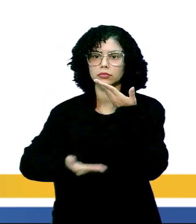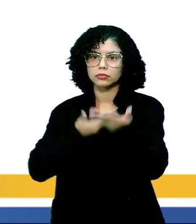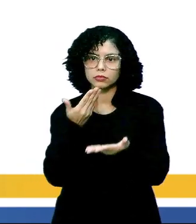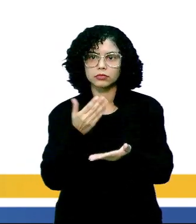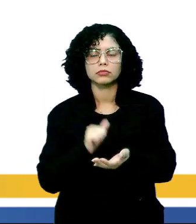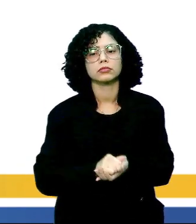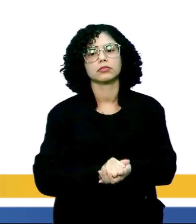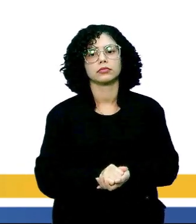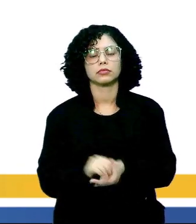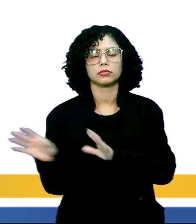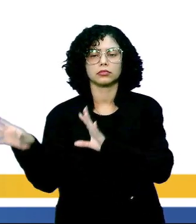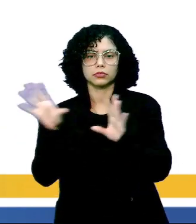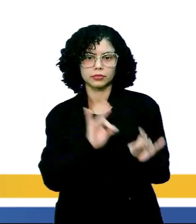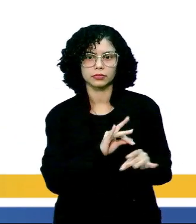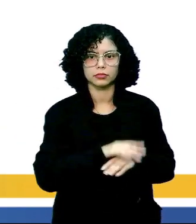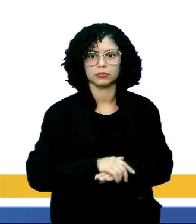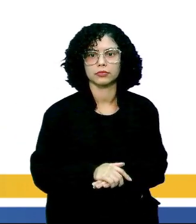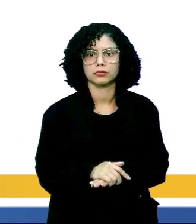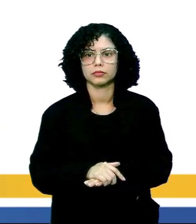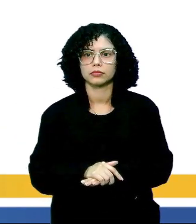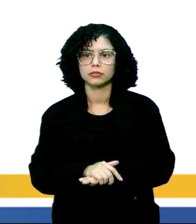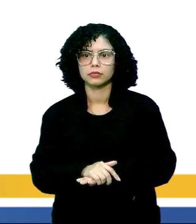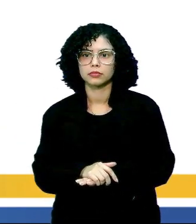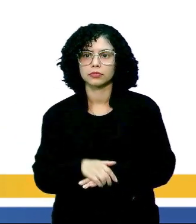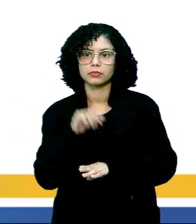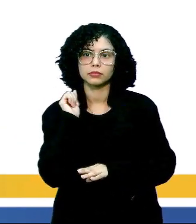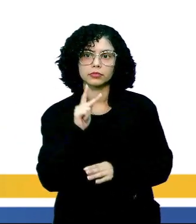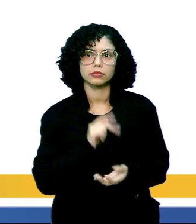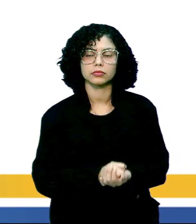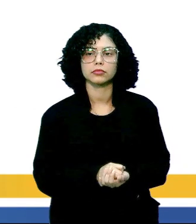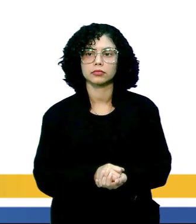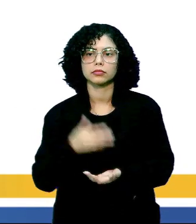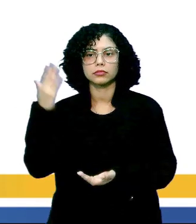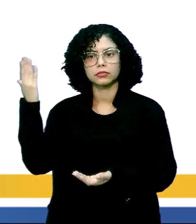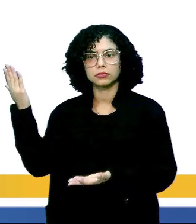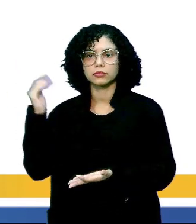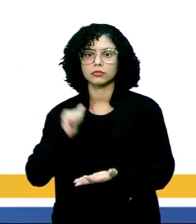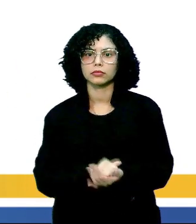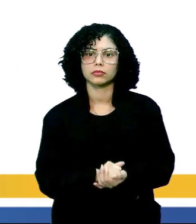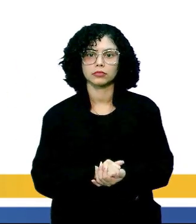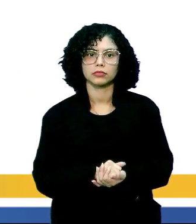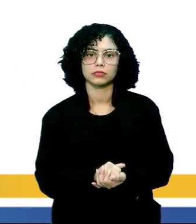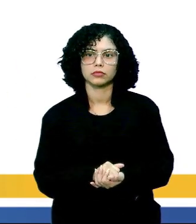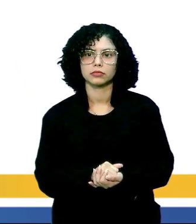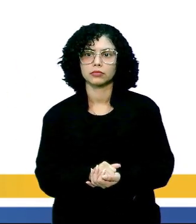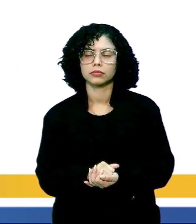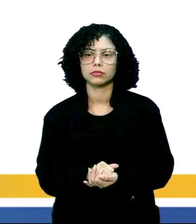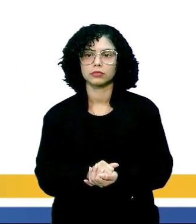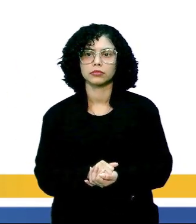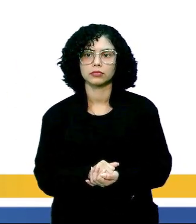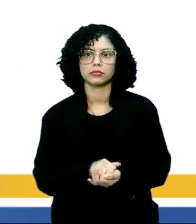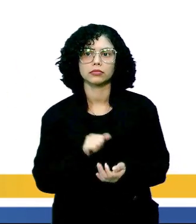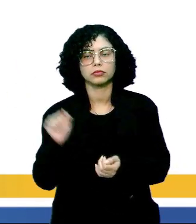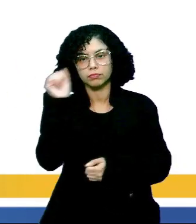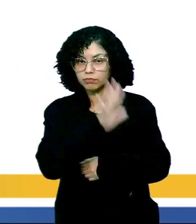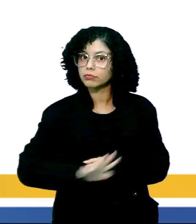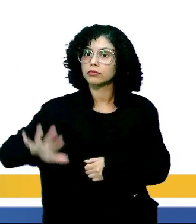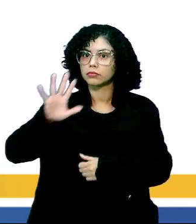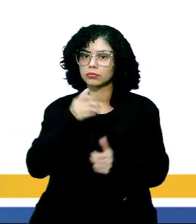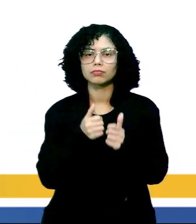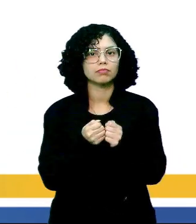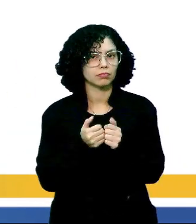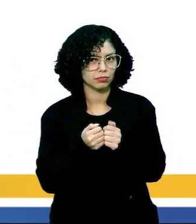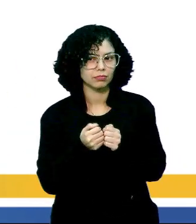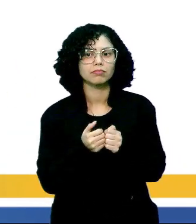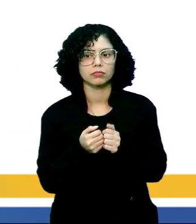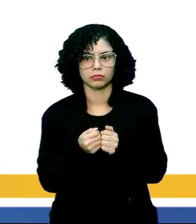ideias também através dessa rede social, ok? Ao lado do Twitter, nós temos ali aplicativos gerais de